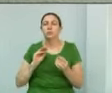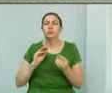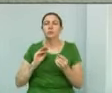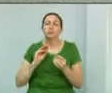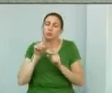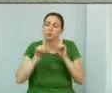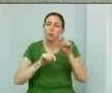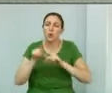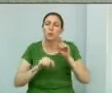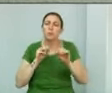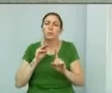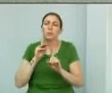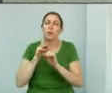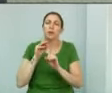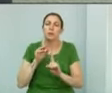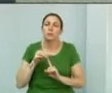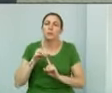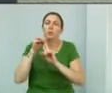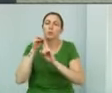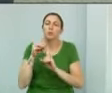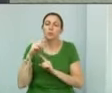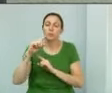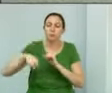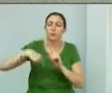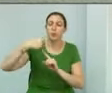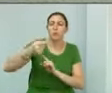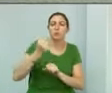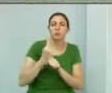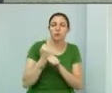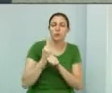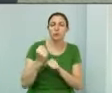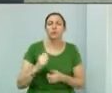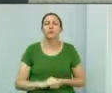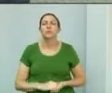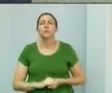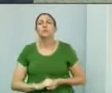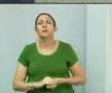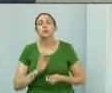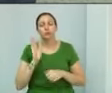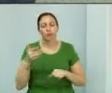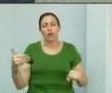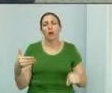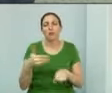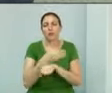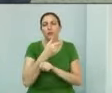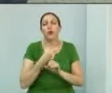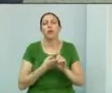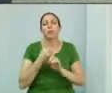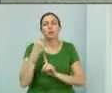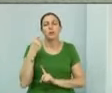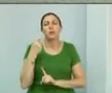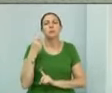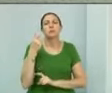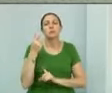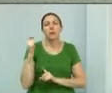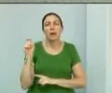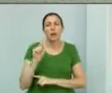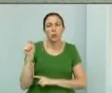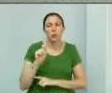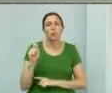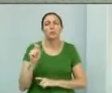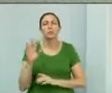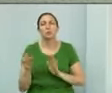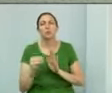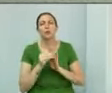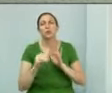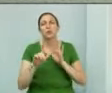seguinte. Então, essa LDO foi apresentada em agosto, veio para a Câmara, já foi aprovada em setembro, já foi aprovada a lei. Então, na LDO, nós temos